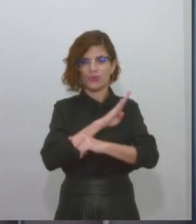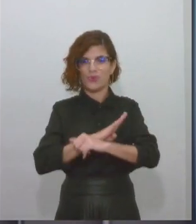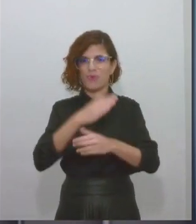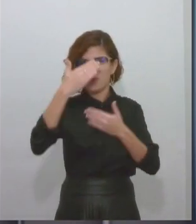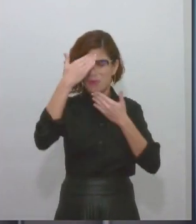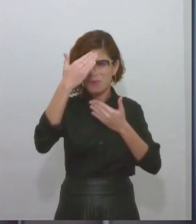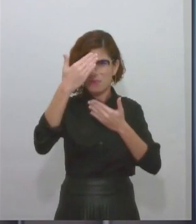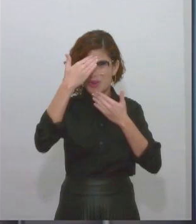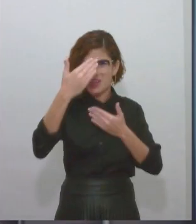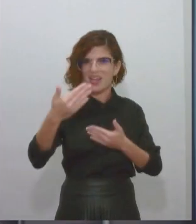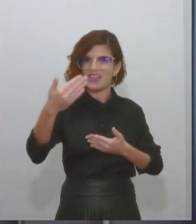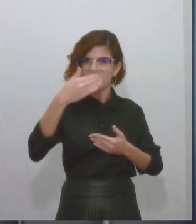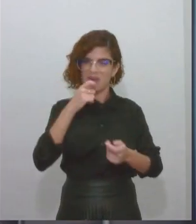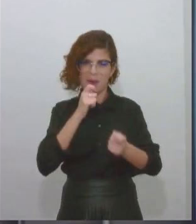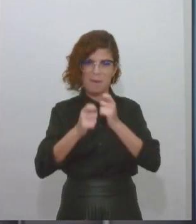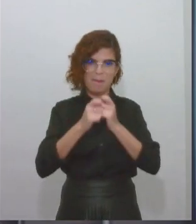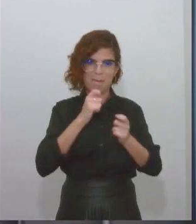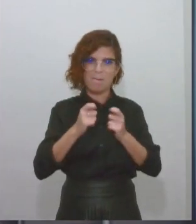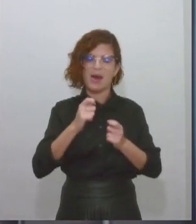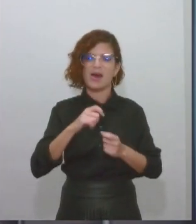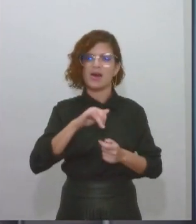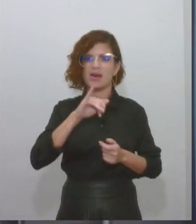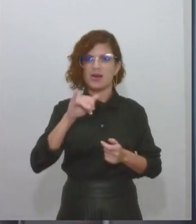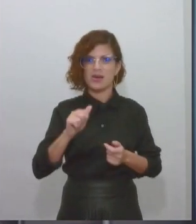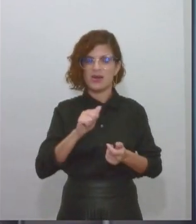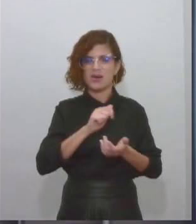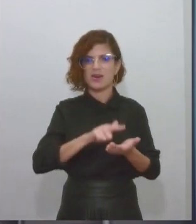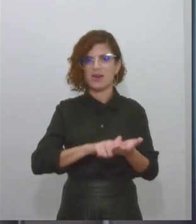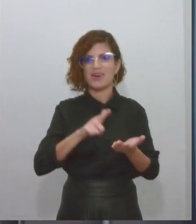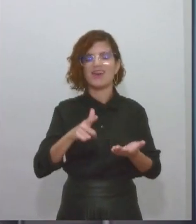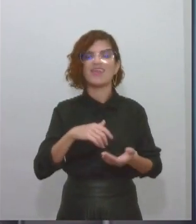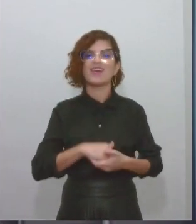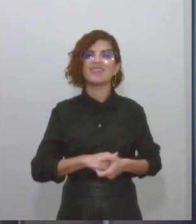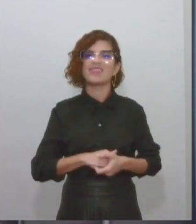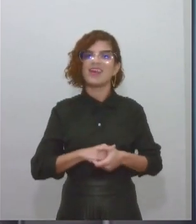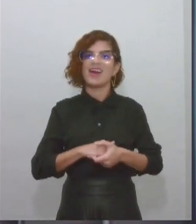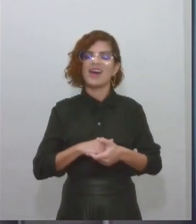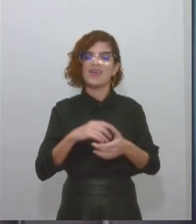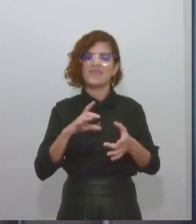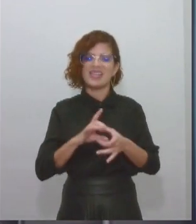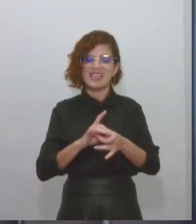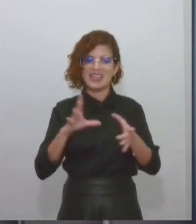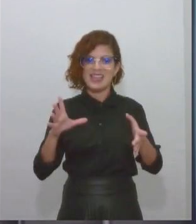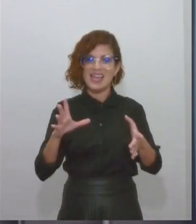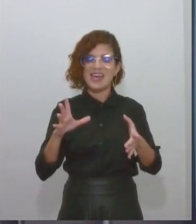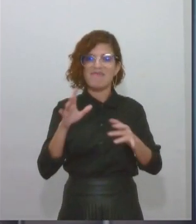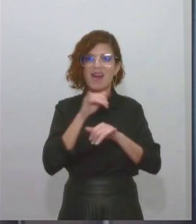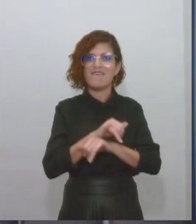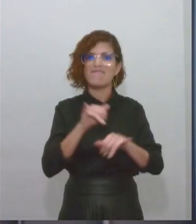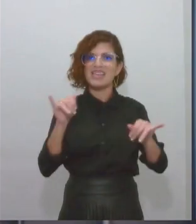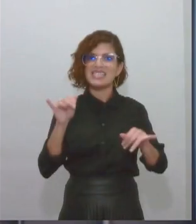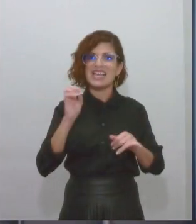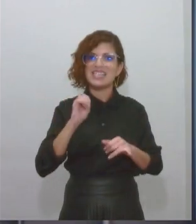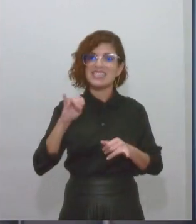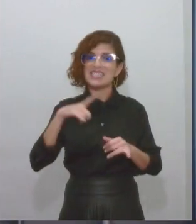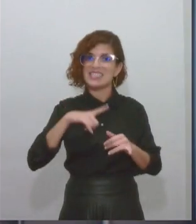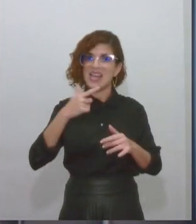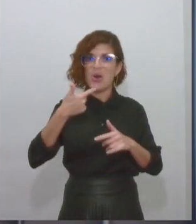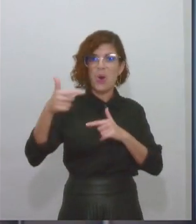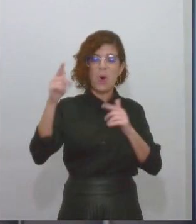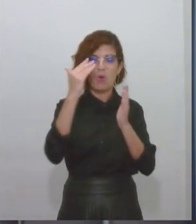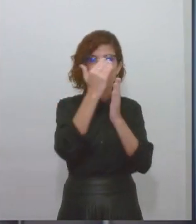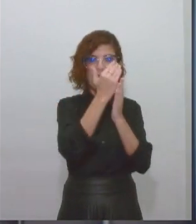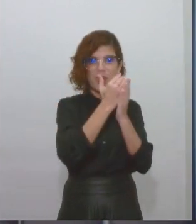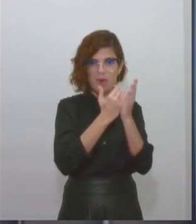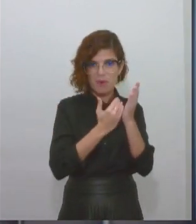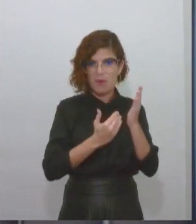Jornal da Alese. Fique à vontade para anunciar se existe mais uma programação para esse evento que